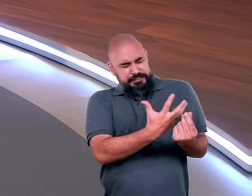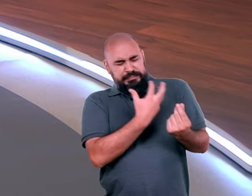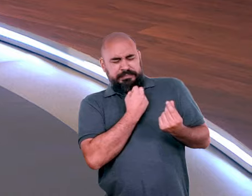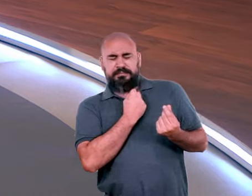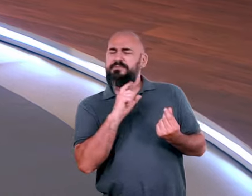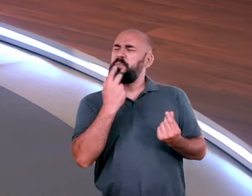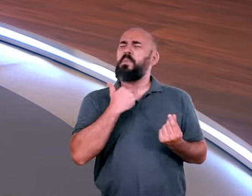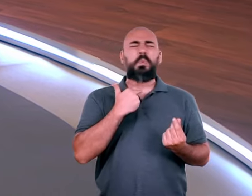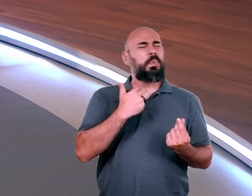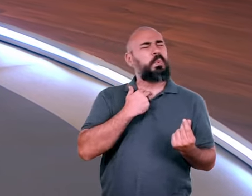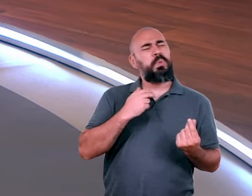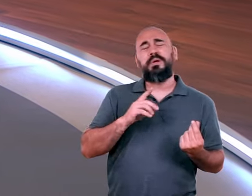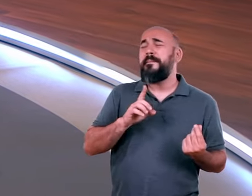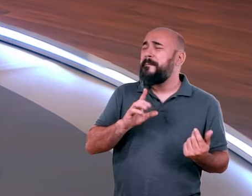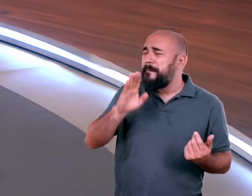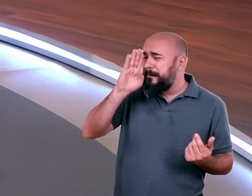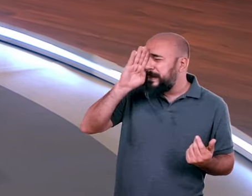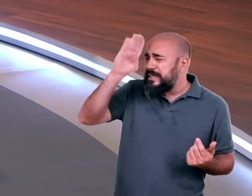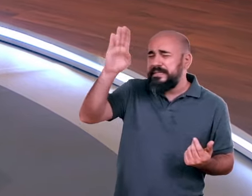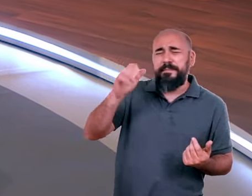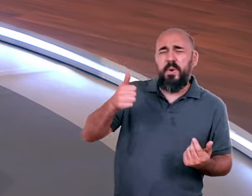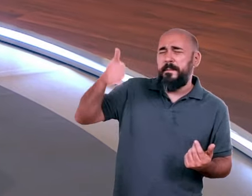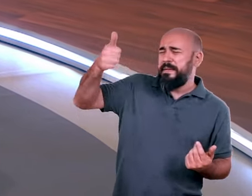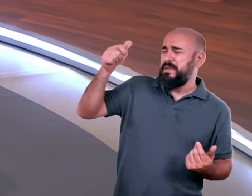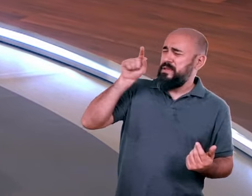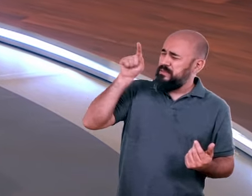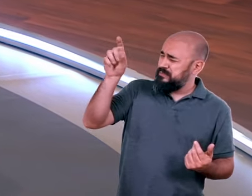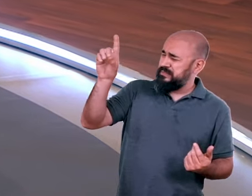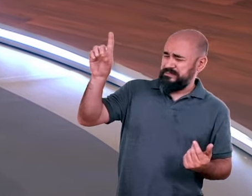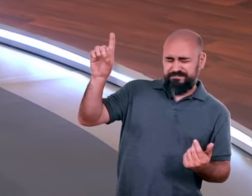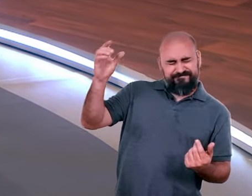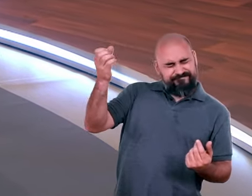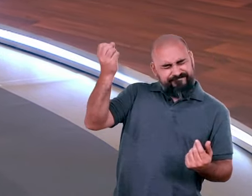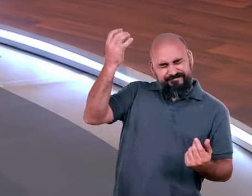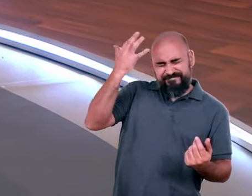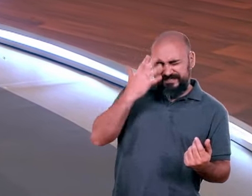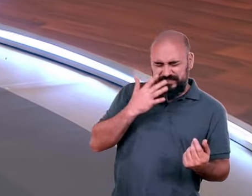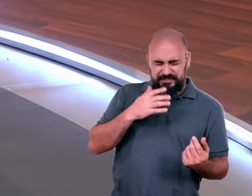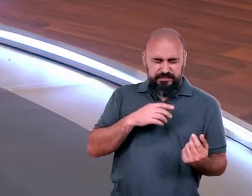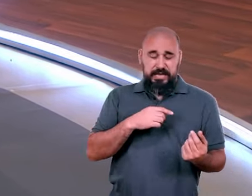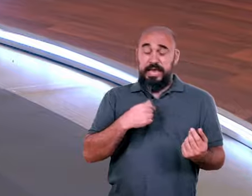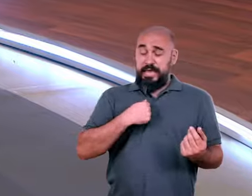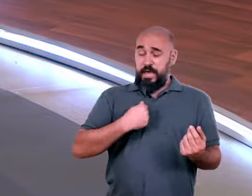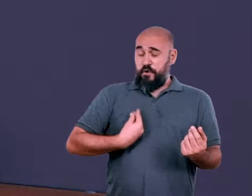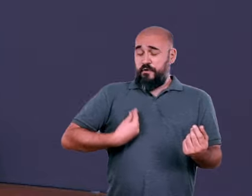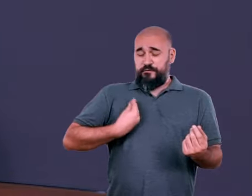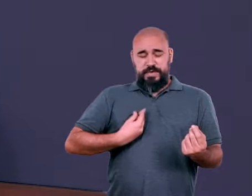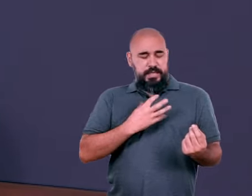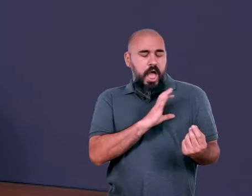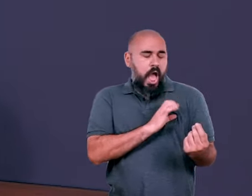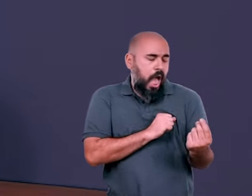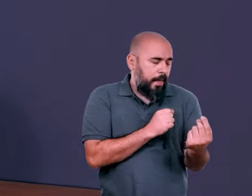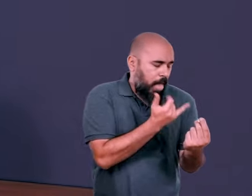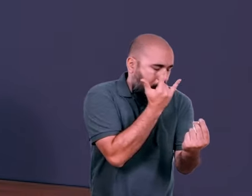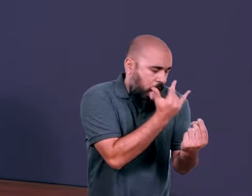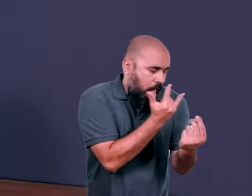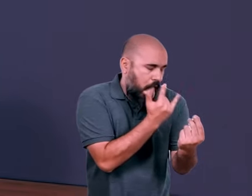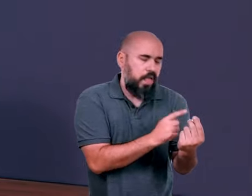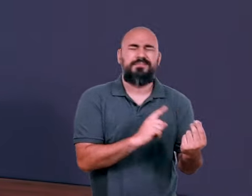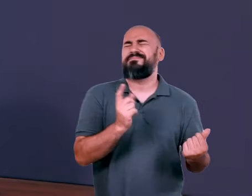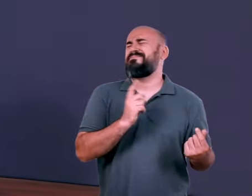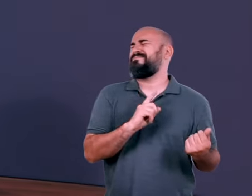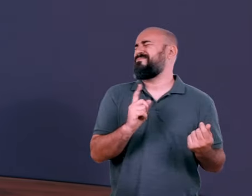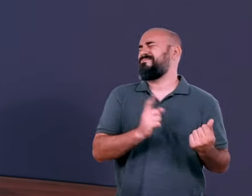nós, para que sejamos pessoas que não vivam amando as coisas deste